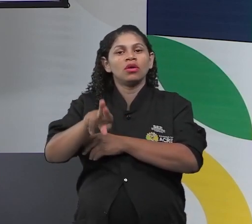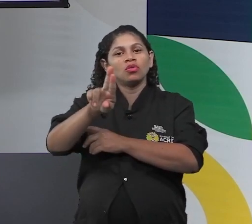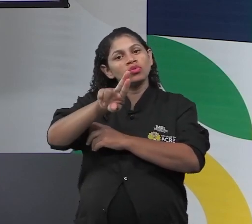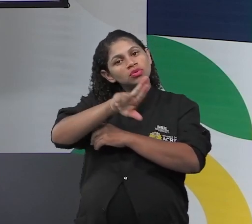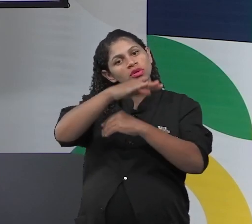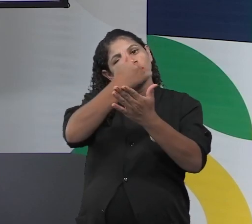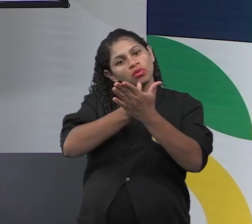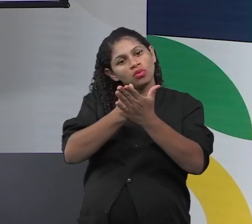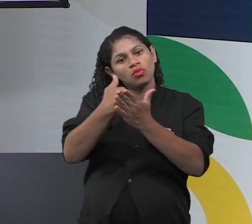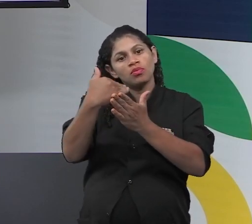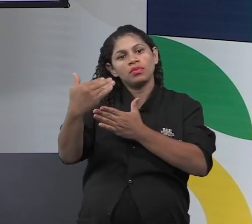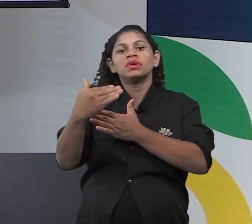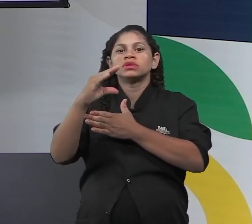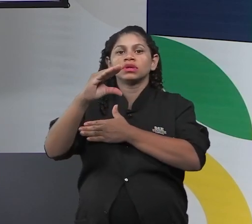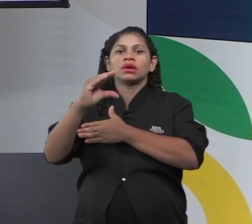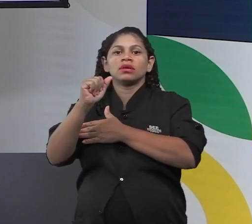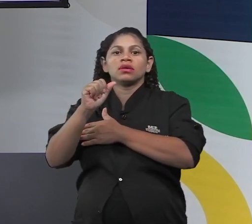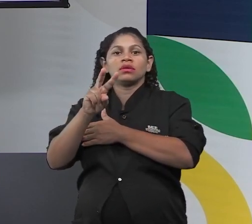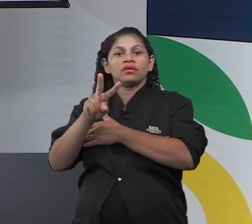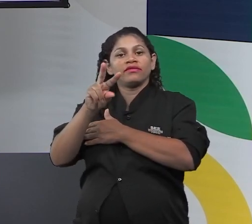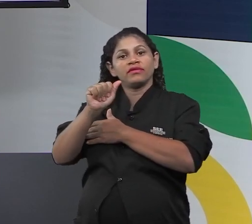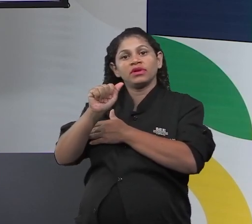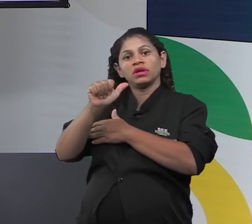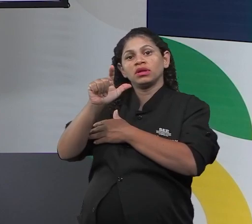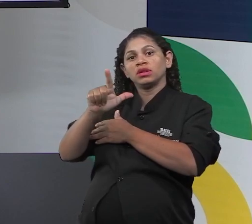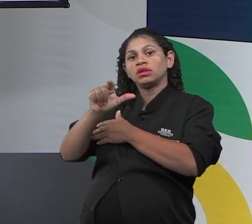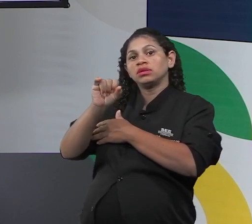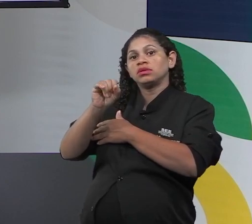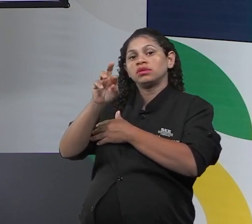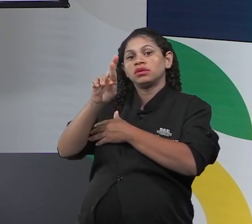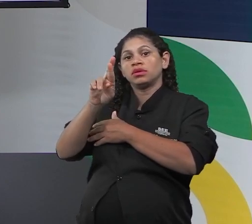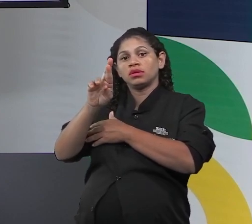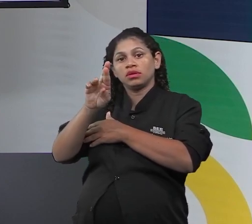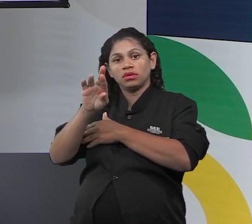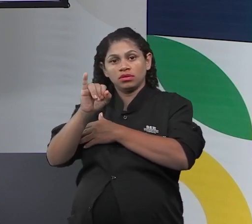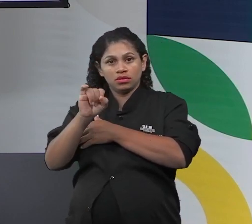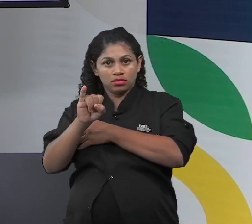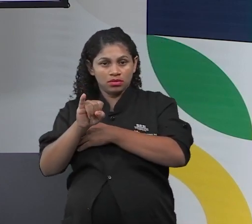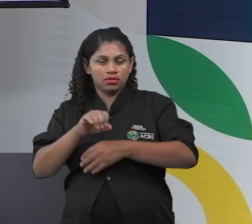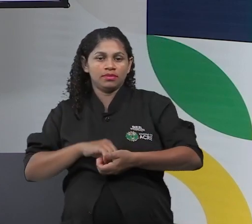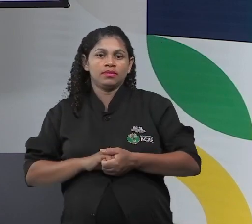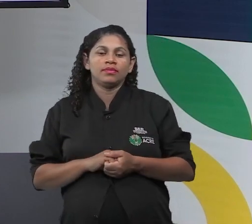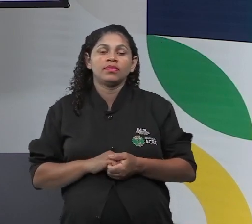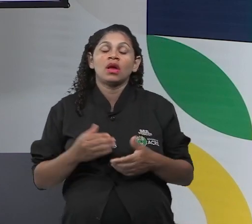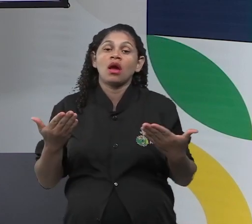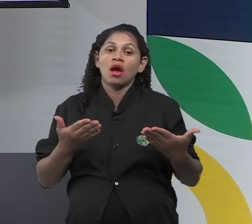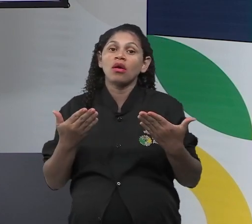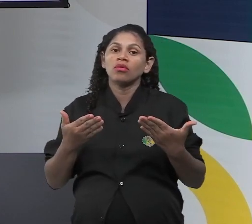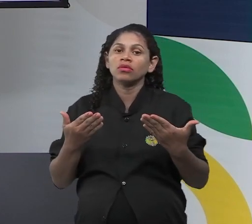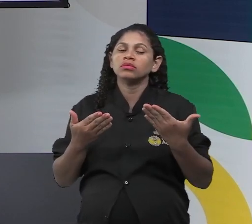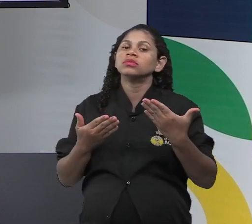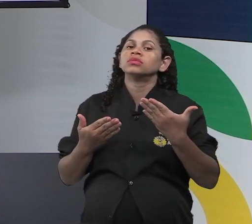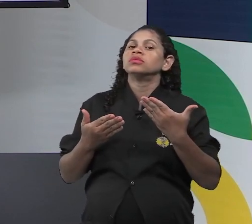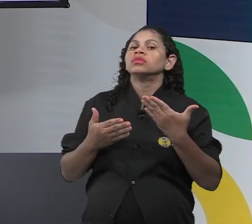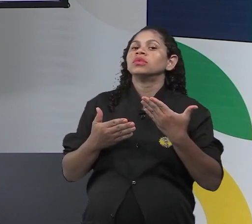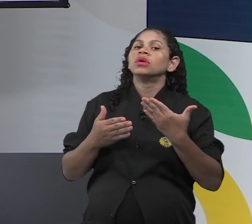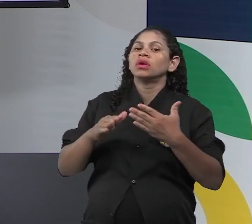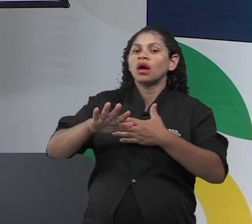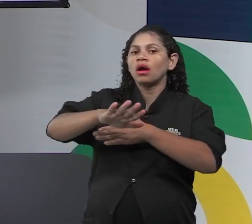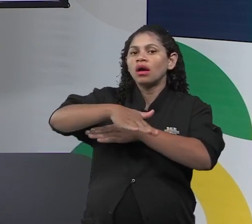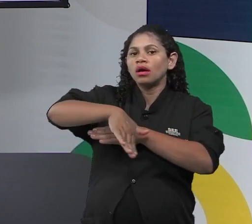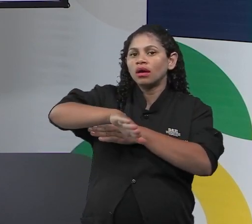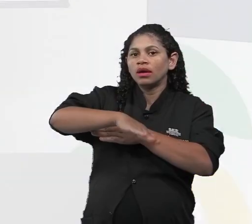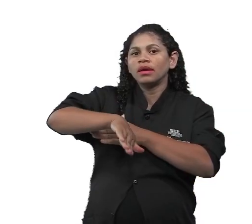um paralelepípedo. Vamos ver um volume também bem interessante, que é o volume da esfera.